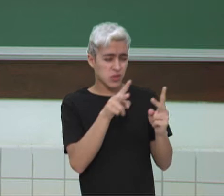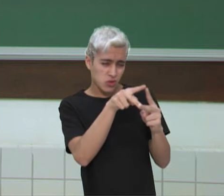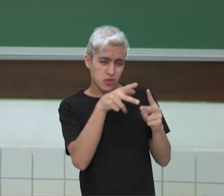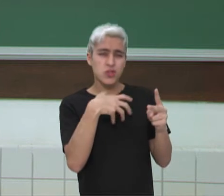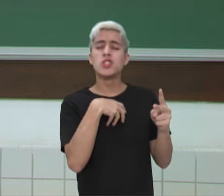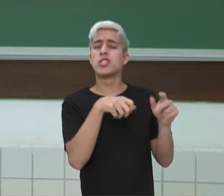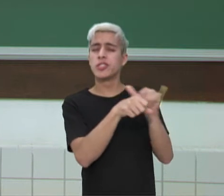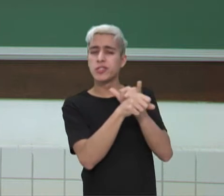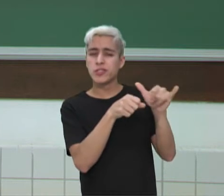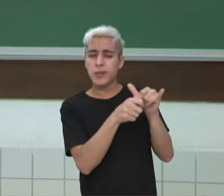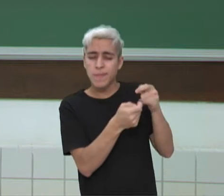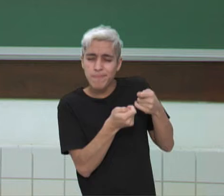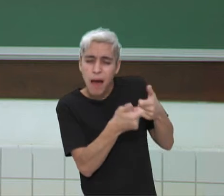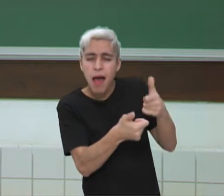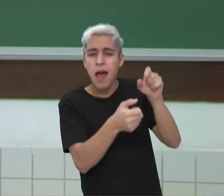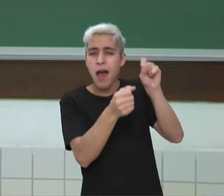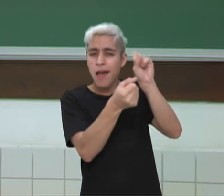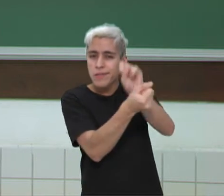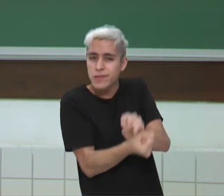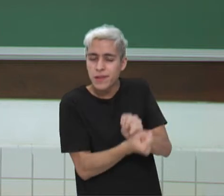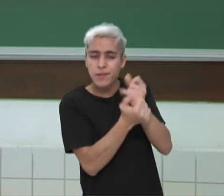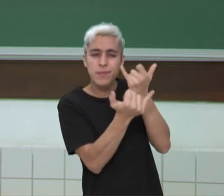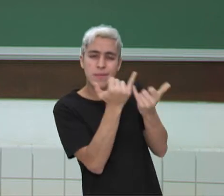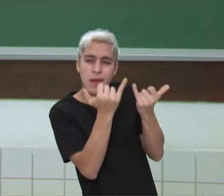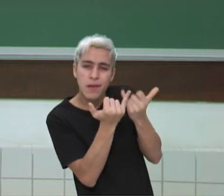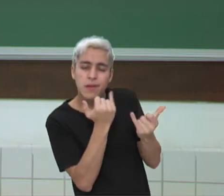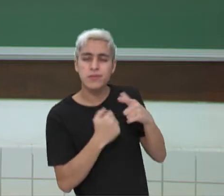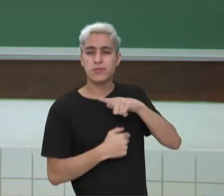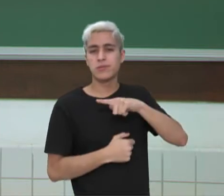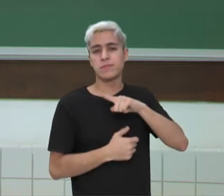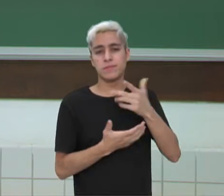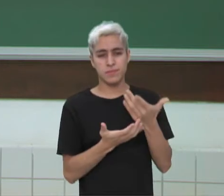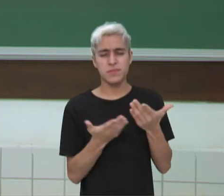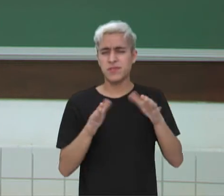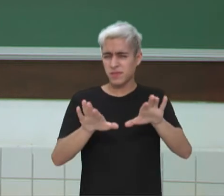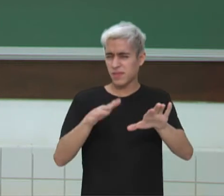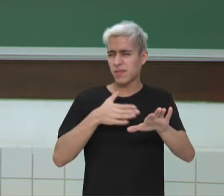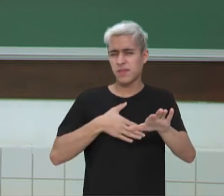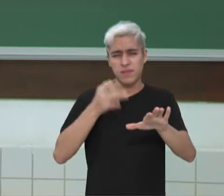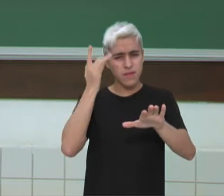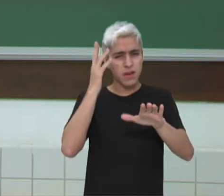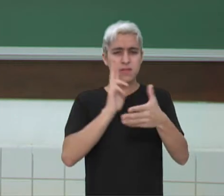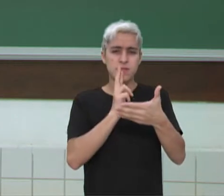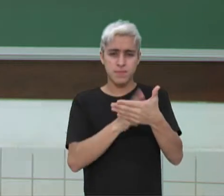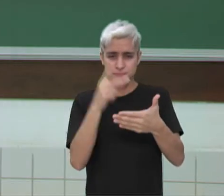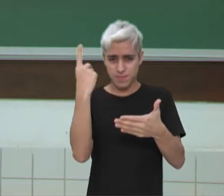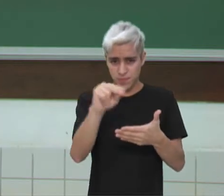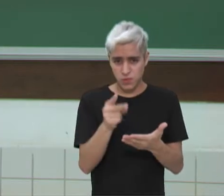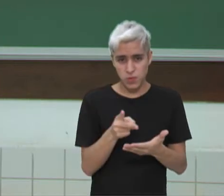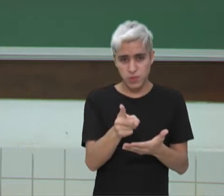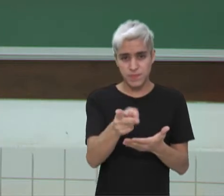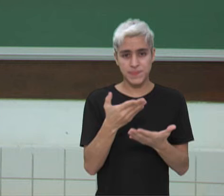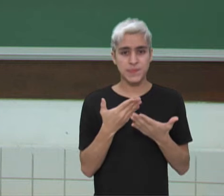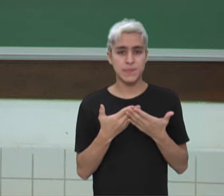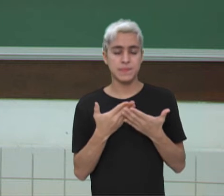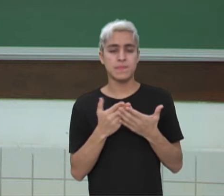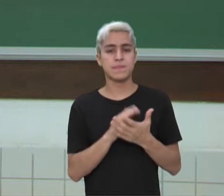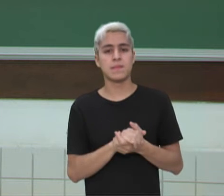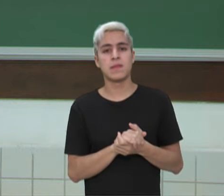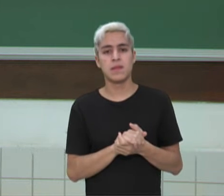de escravidão disfarçada, como a gente conversou. Esse foi bem tranquilo, né? Bora continuar.